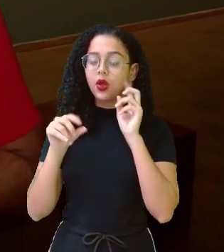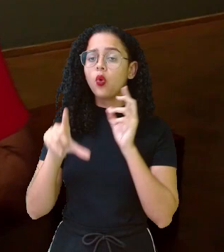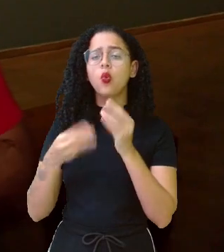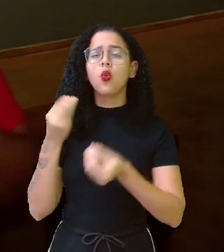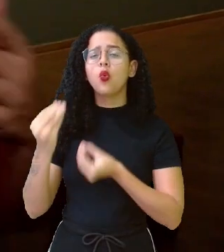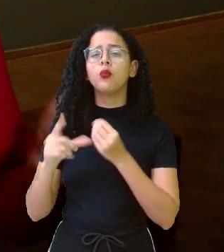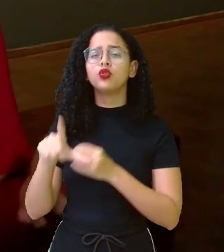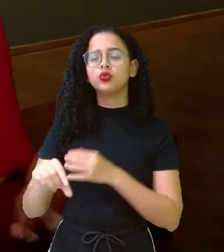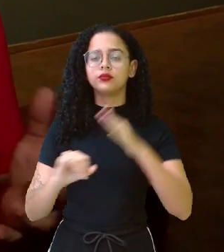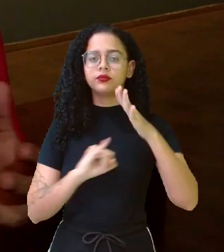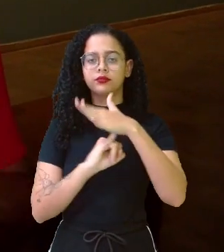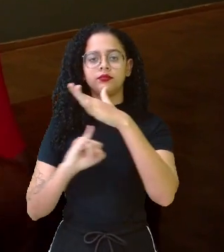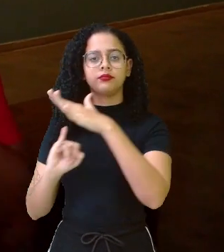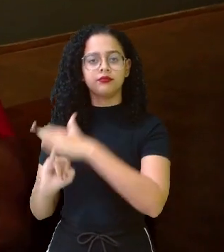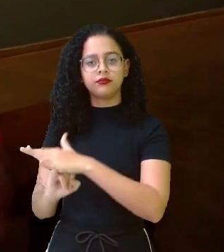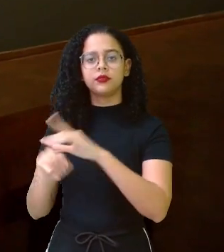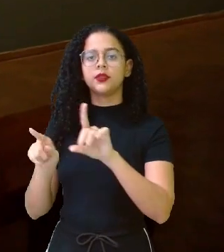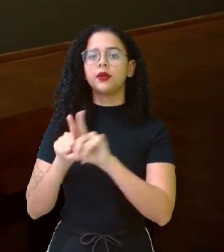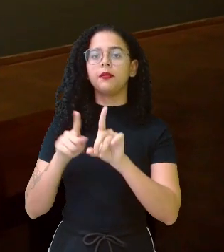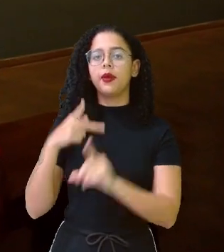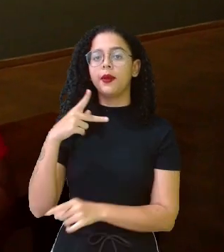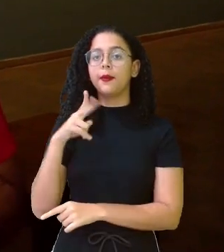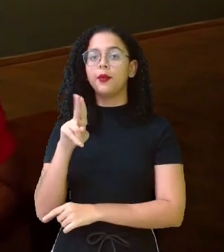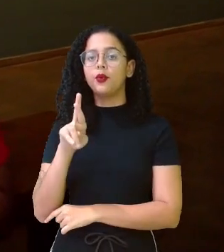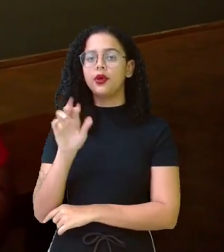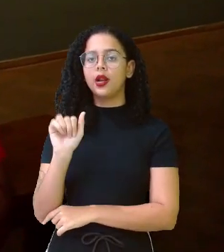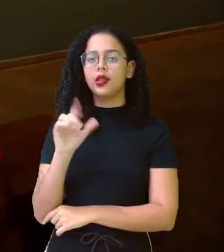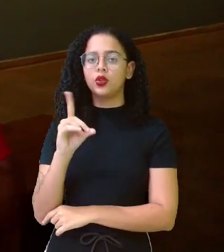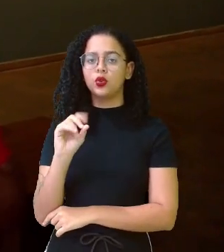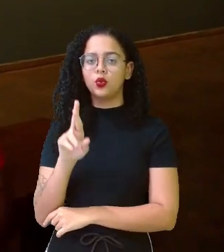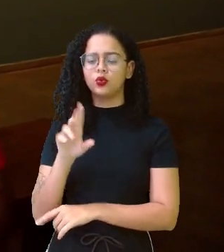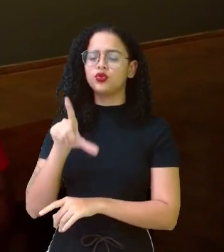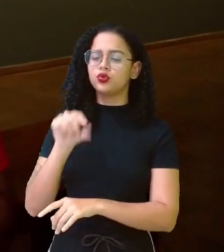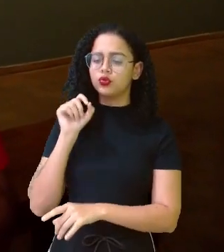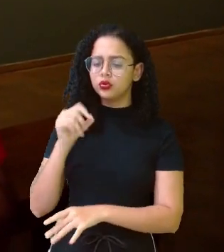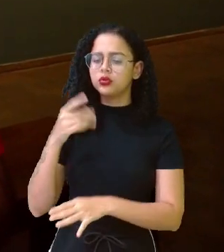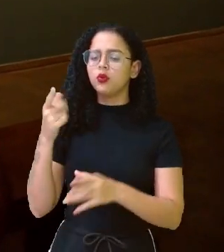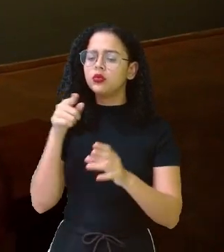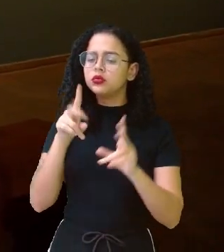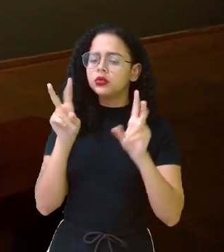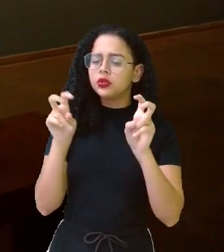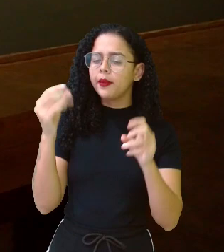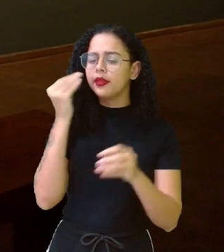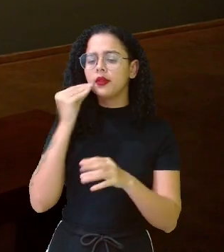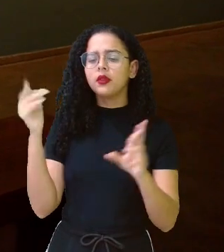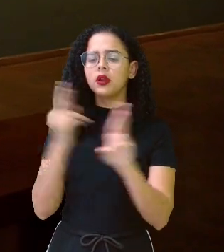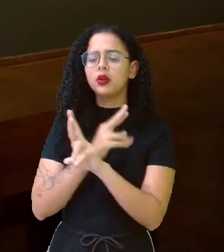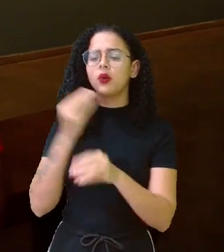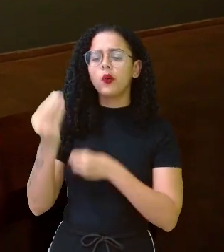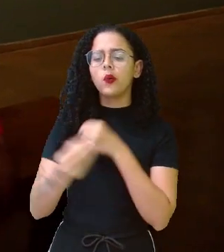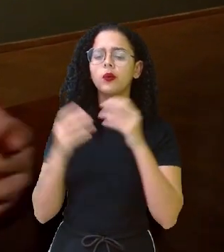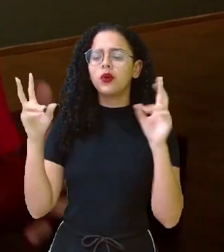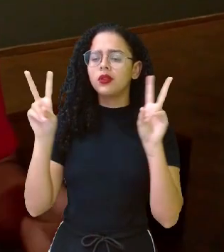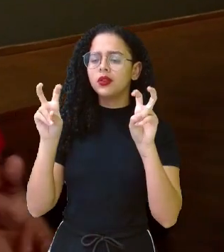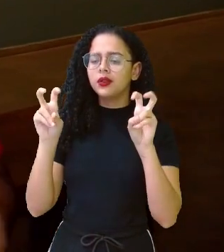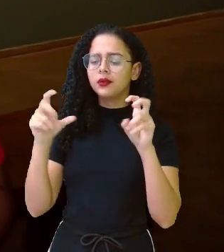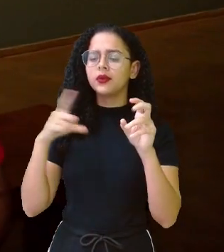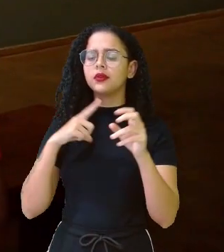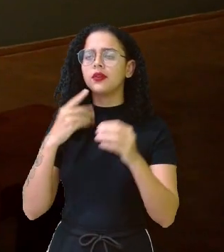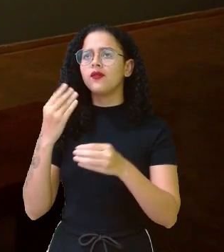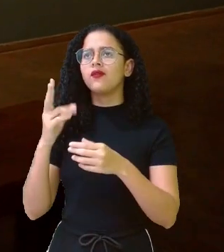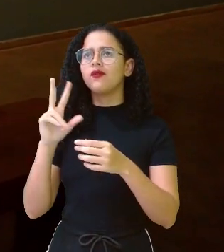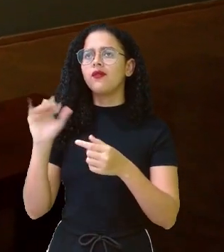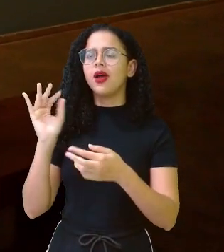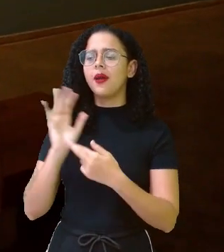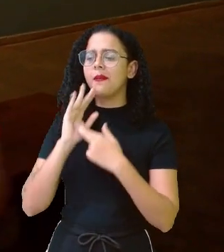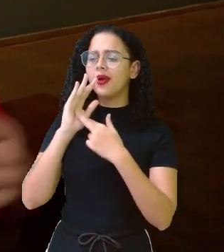pela instituição e pelo curador, e a partir desse tema ele tentar relacionar como que esse tema ele vai ser representado